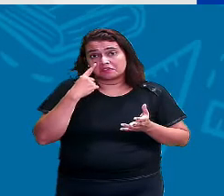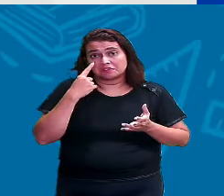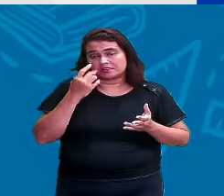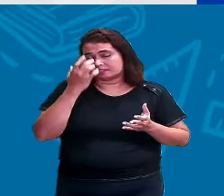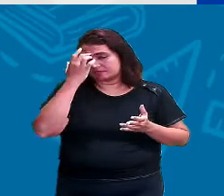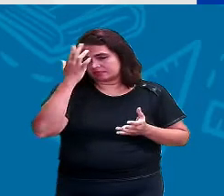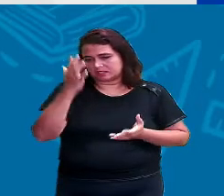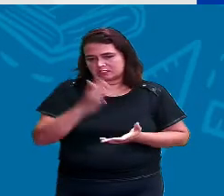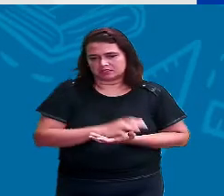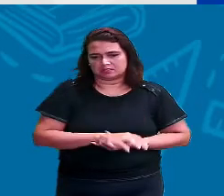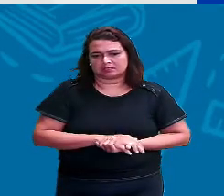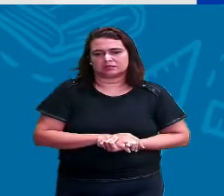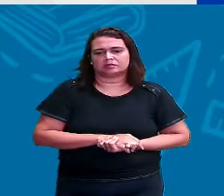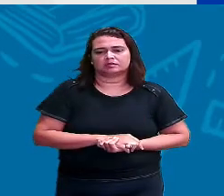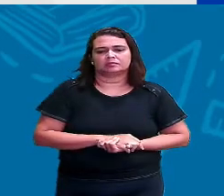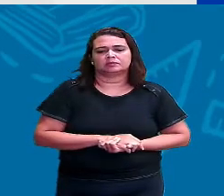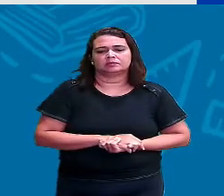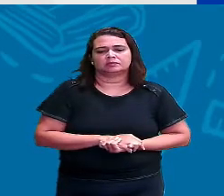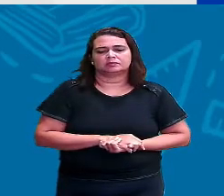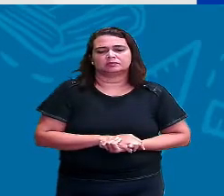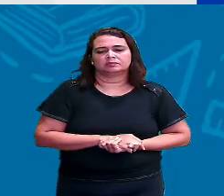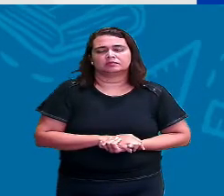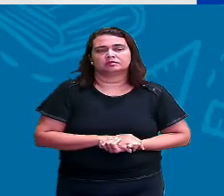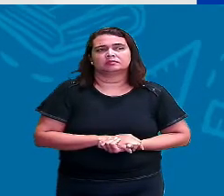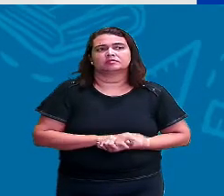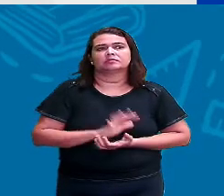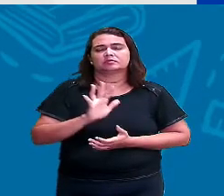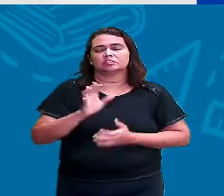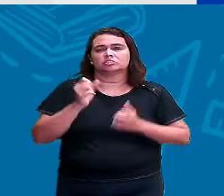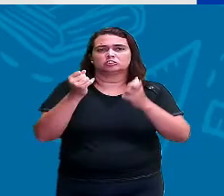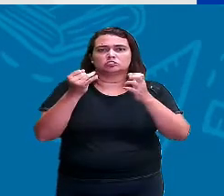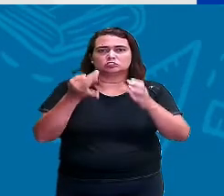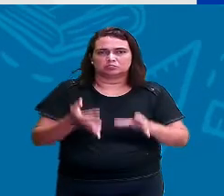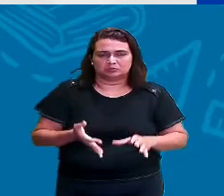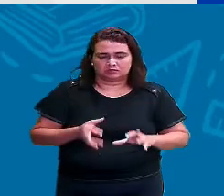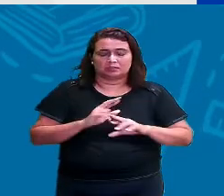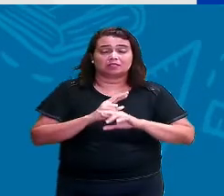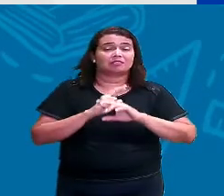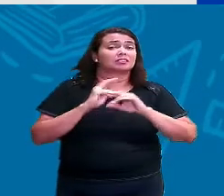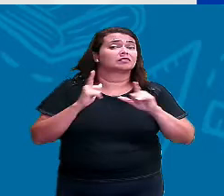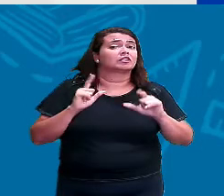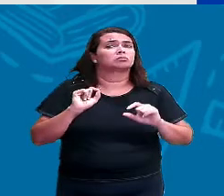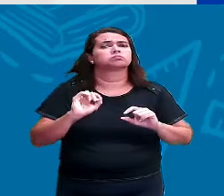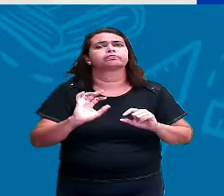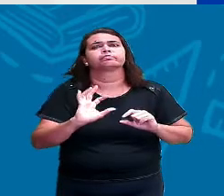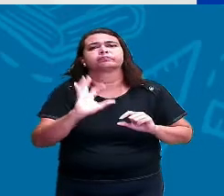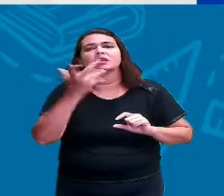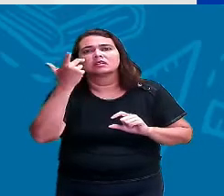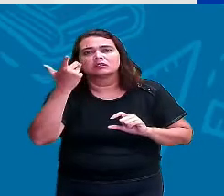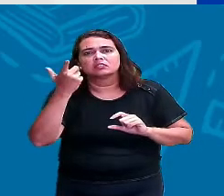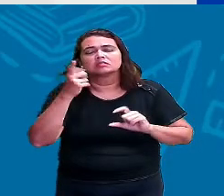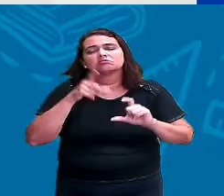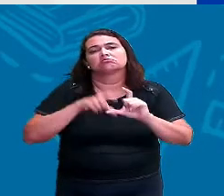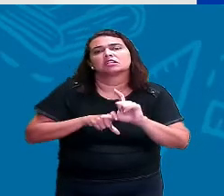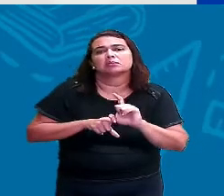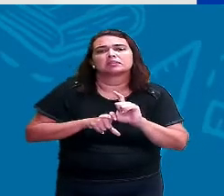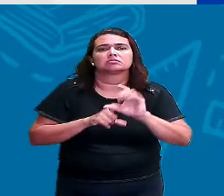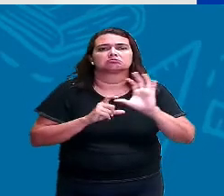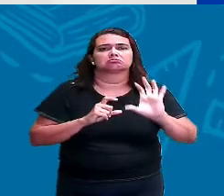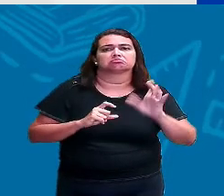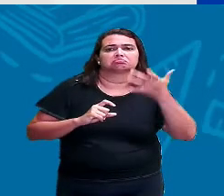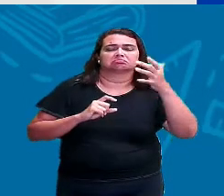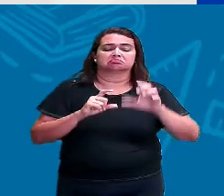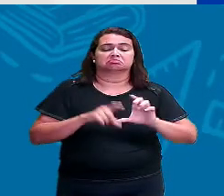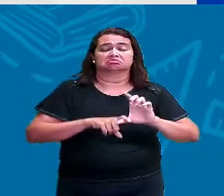fica mais fácil. Antes disso, deixa eu dizer a vocês a diferença entre esses eventos dependentes